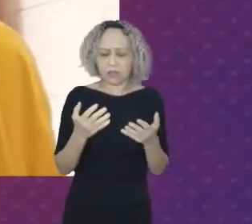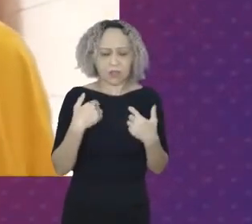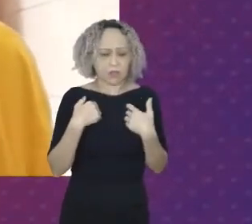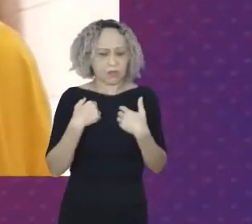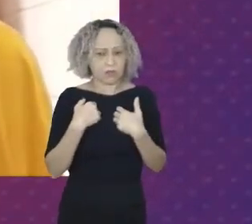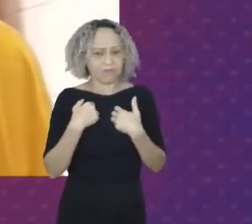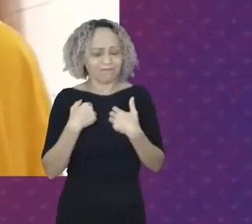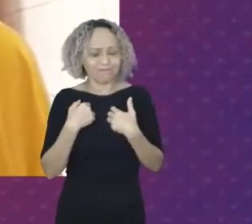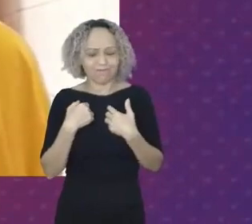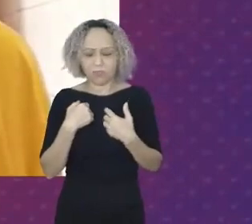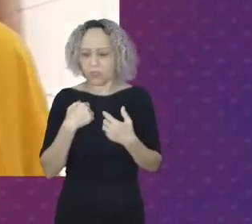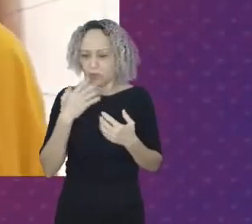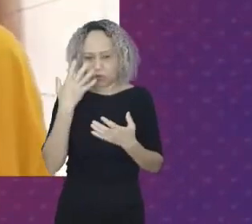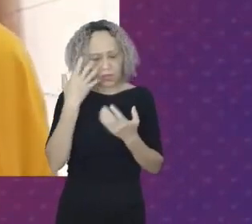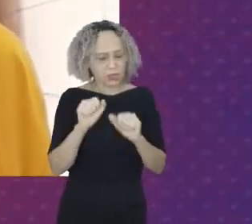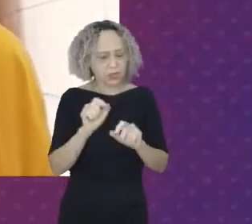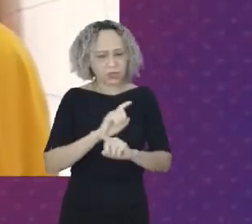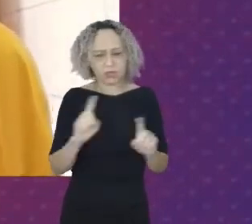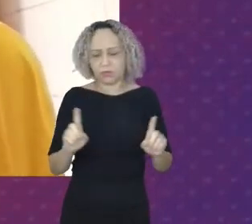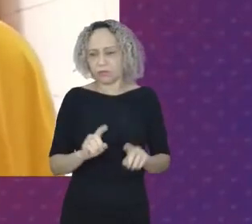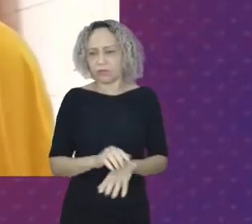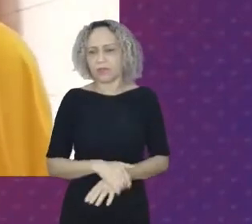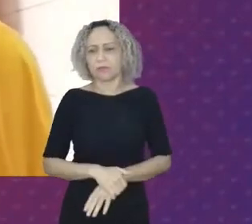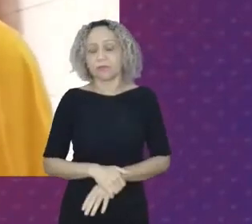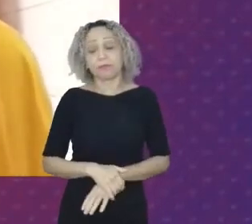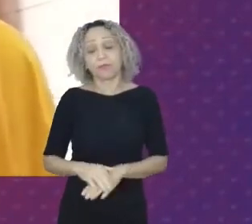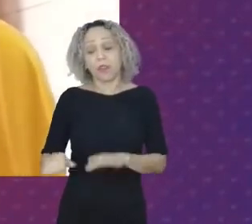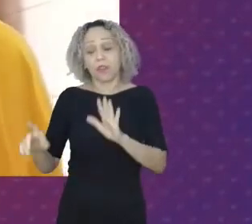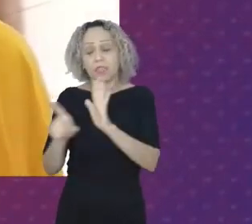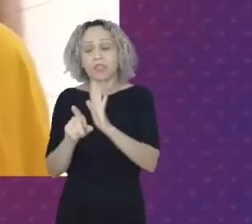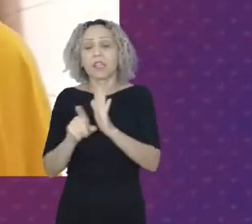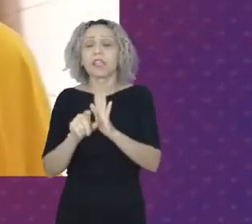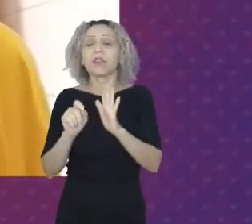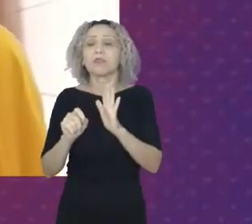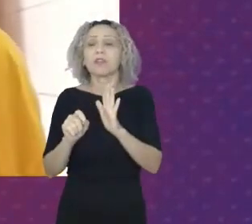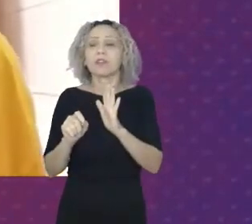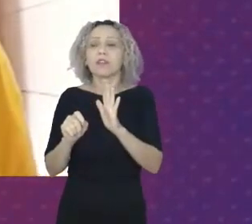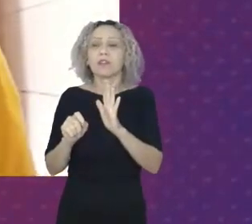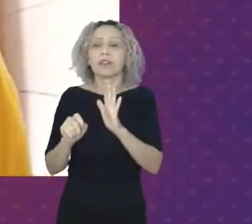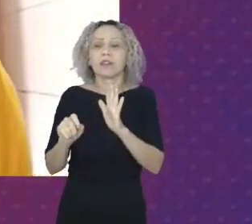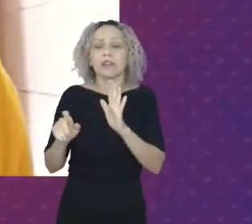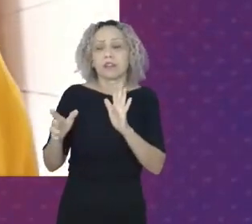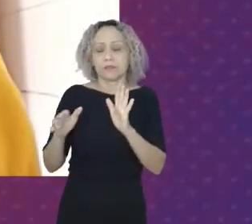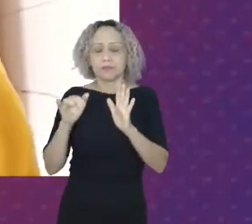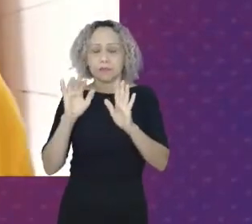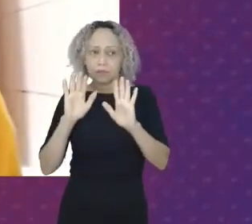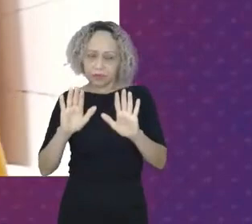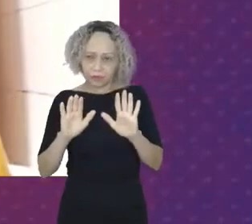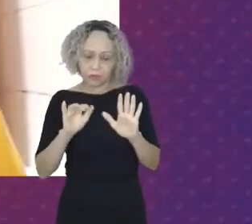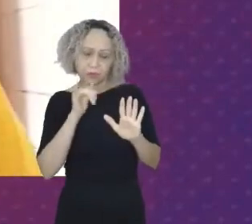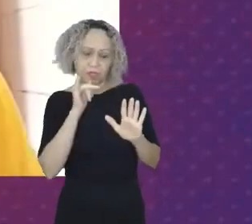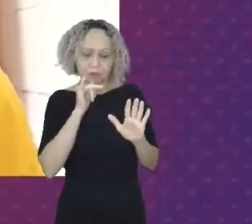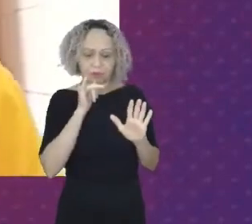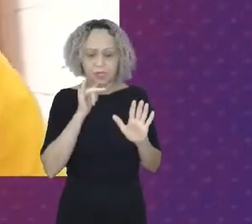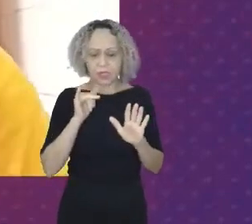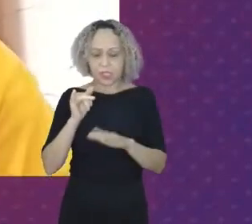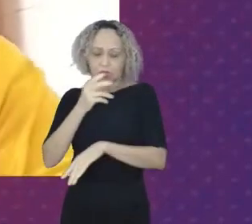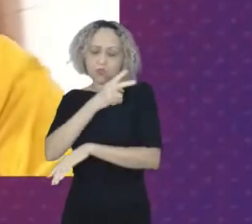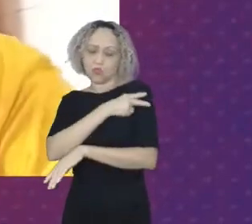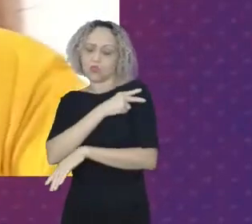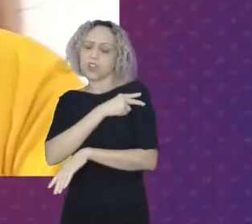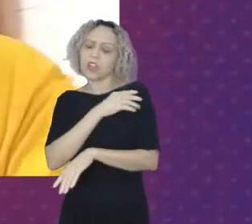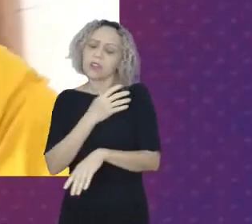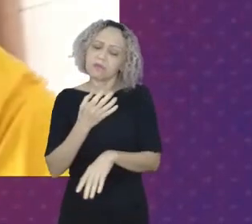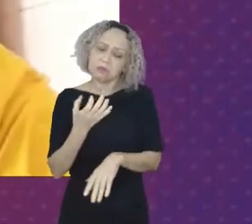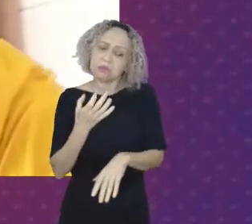aconteceu foi que essa lei se tornou opcional, explicitamente opcional, ou seja, se o empregador quisesse recolher, ele